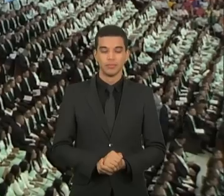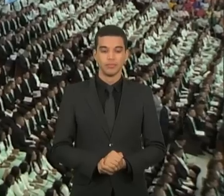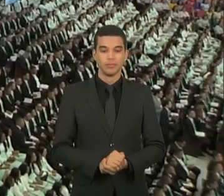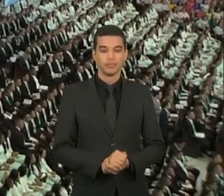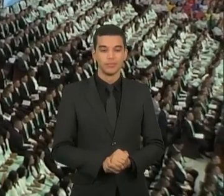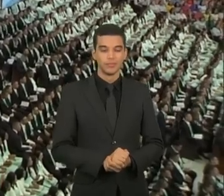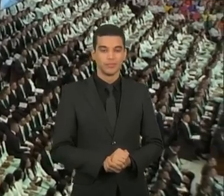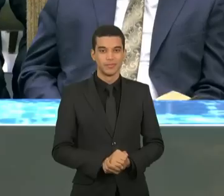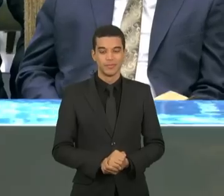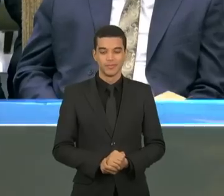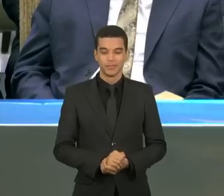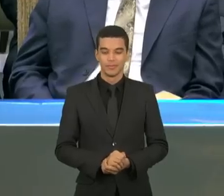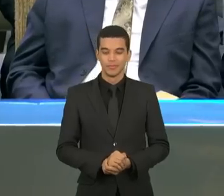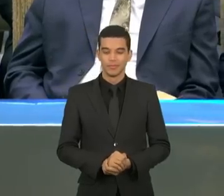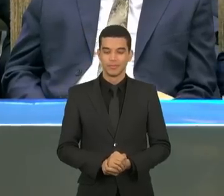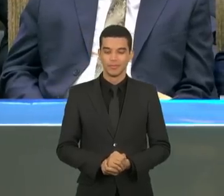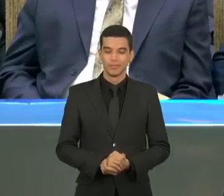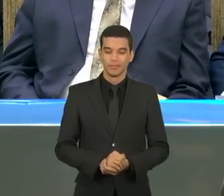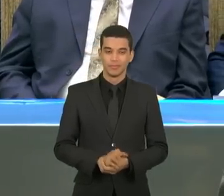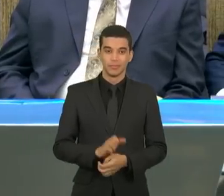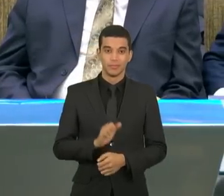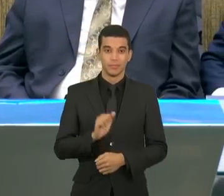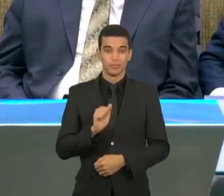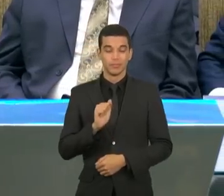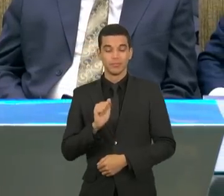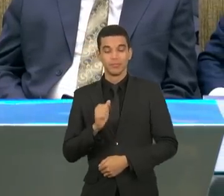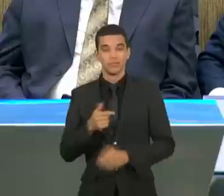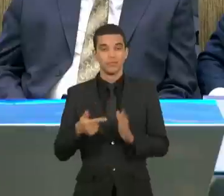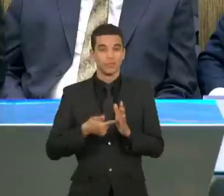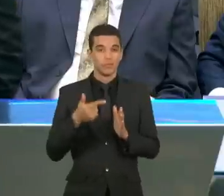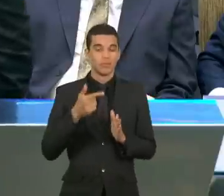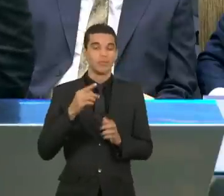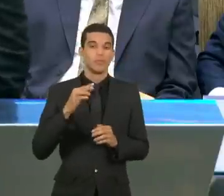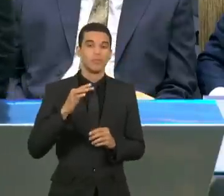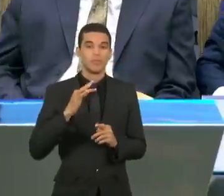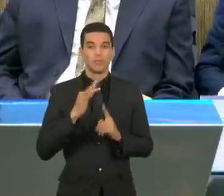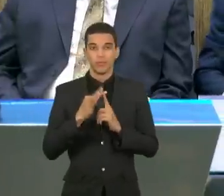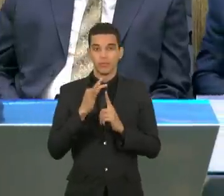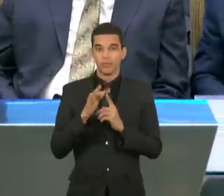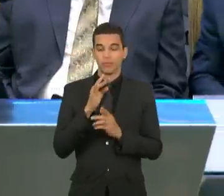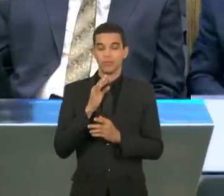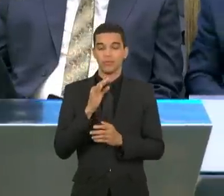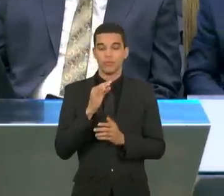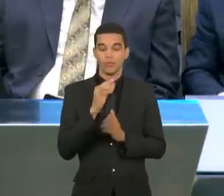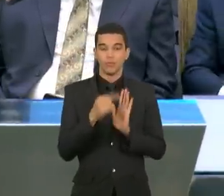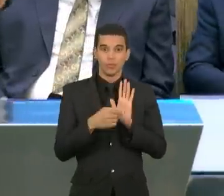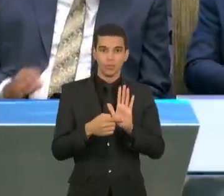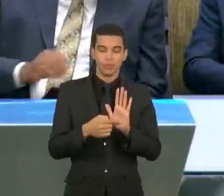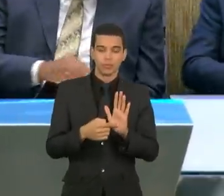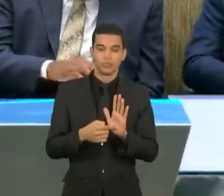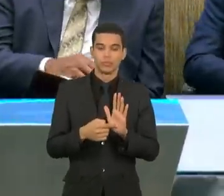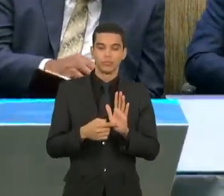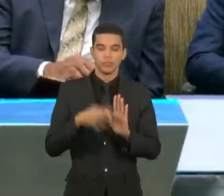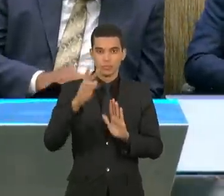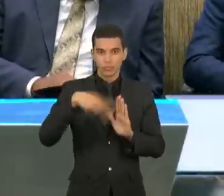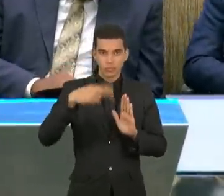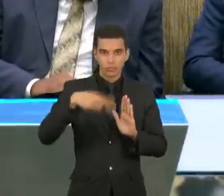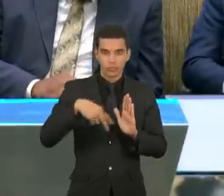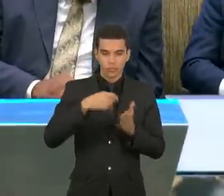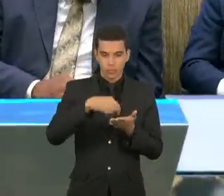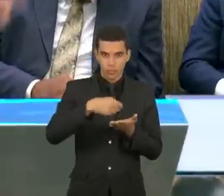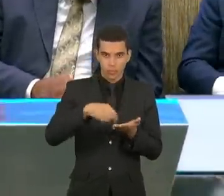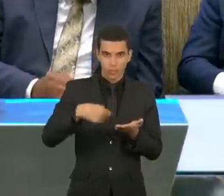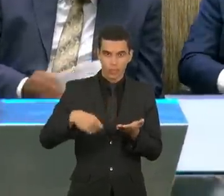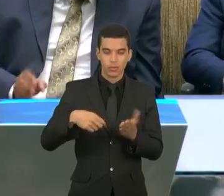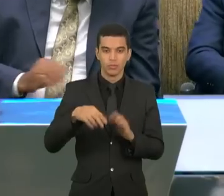apóstolo Paulo, em 2 Timóteo capítulo 1, versículo 12. Ele disse assim: eu quero que você abra a Bíblia e anote esses